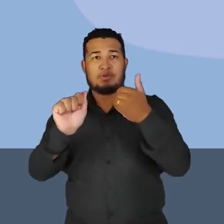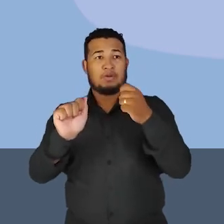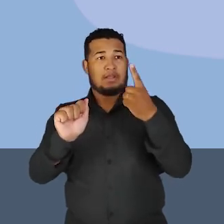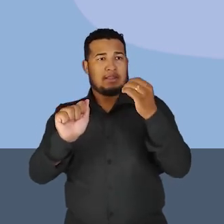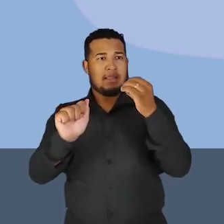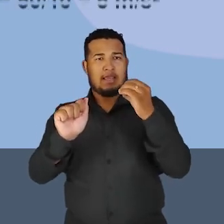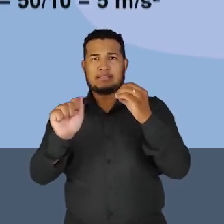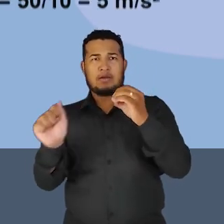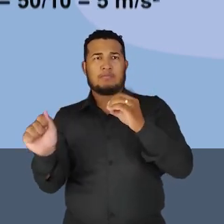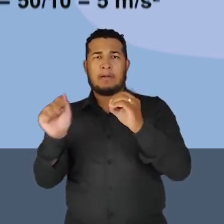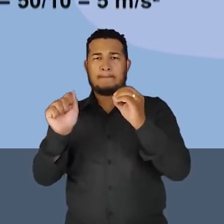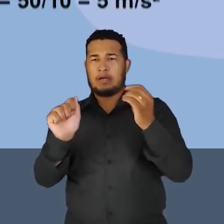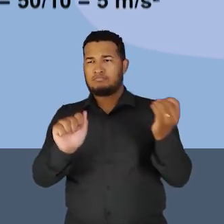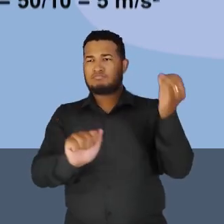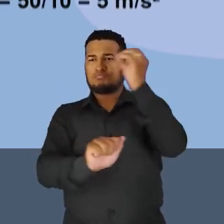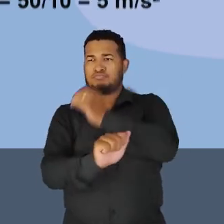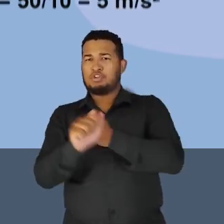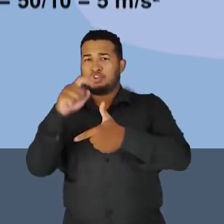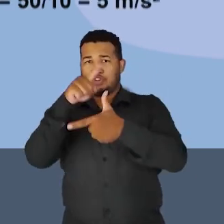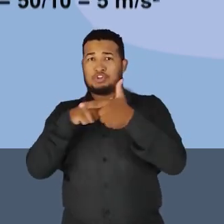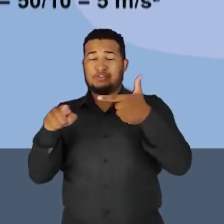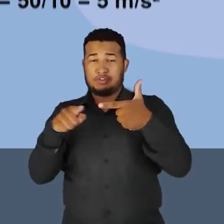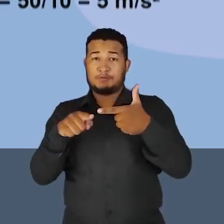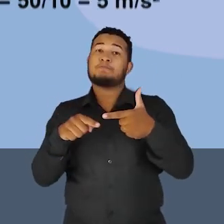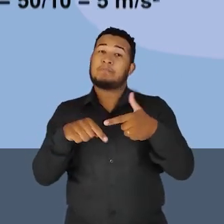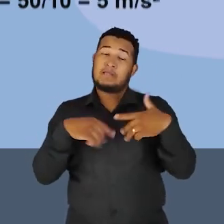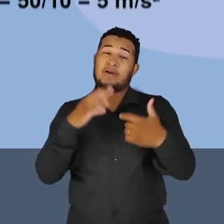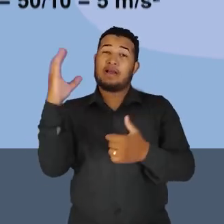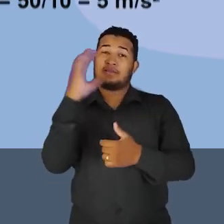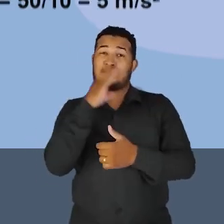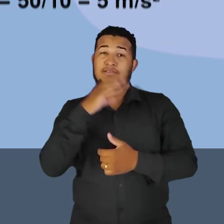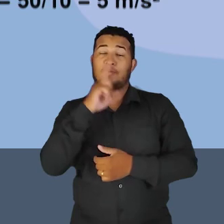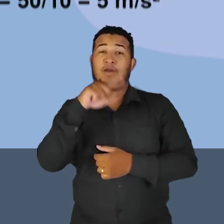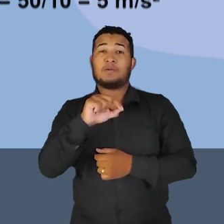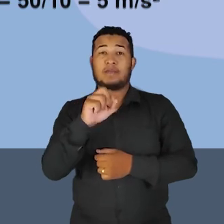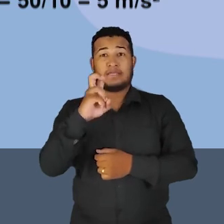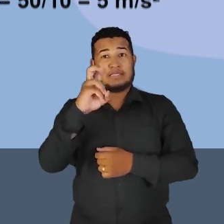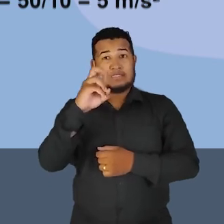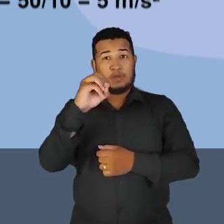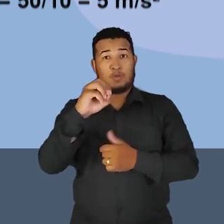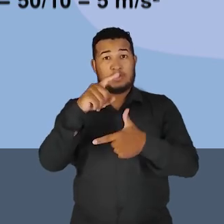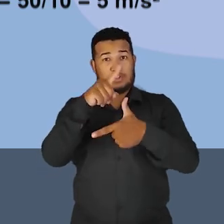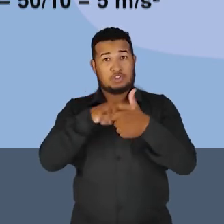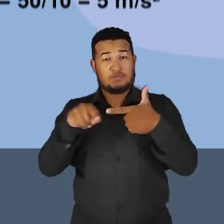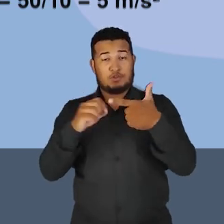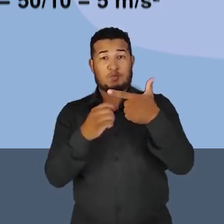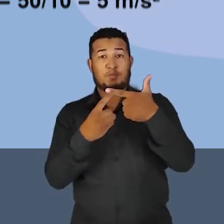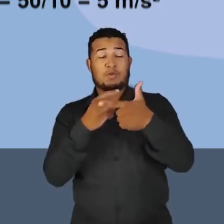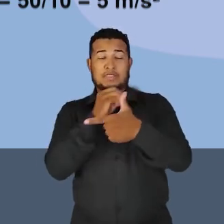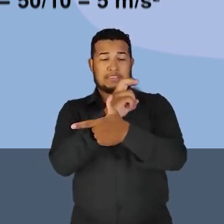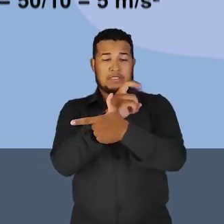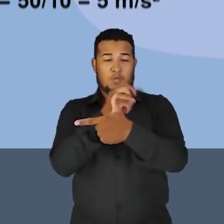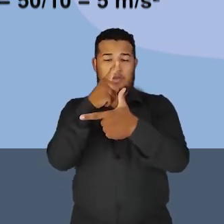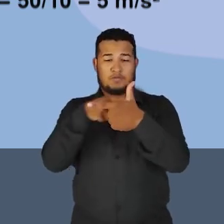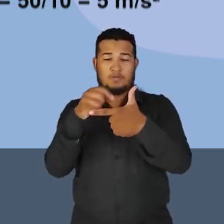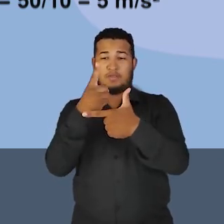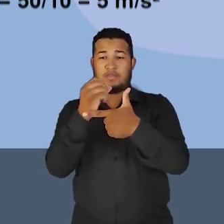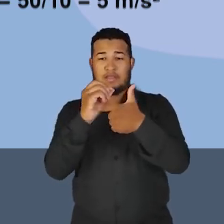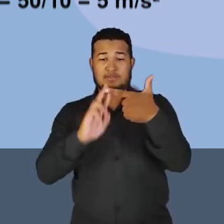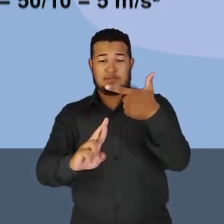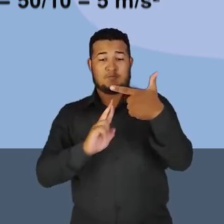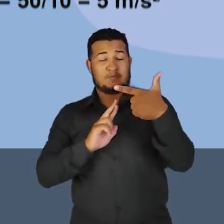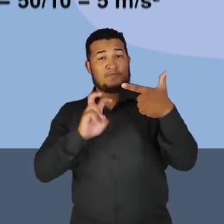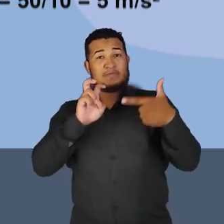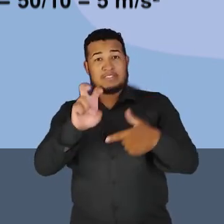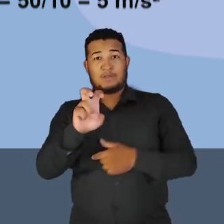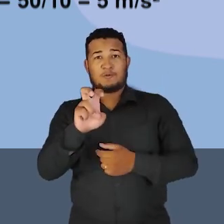passaria para o outro lado dividindo. Então, a nossa aceleração teria o resultado de 50 dividido por 10. E o resultado seria